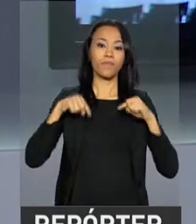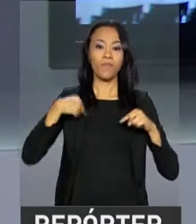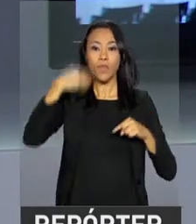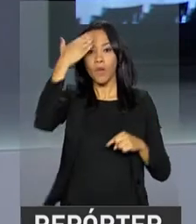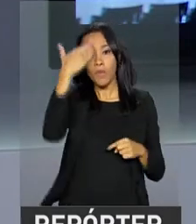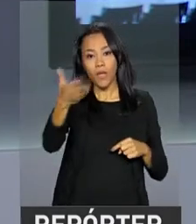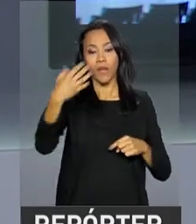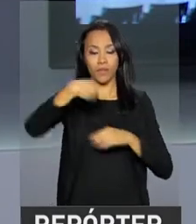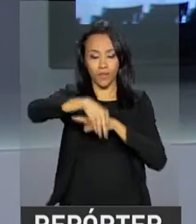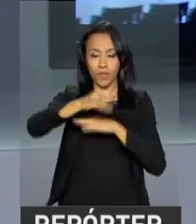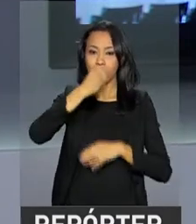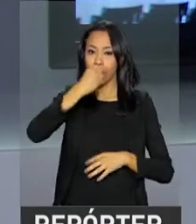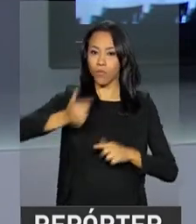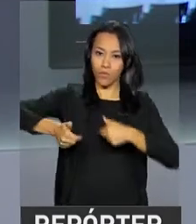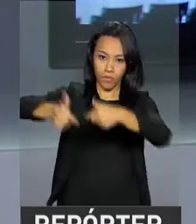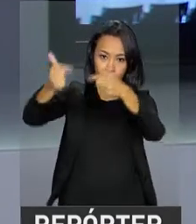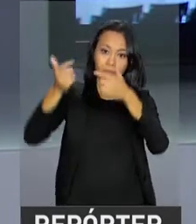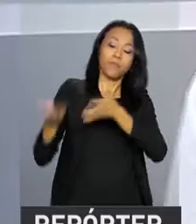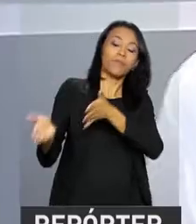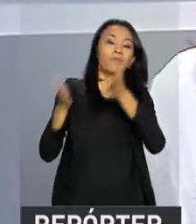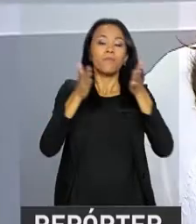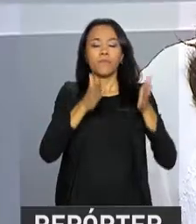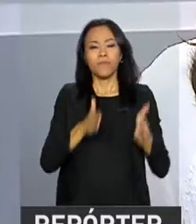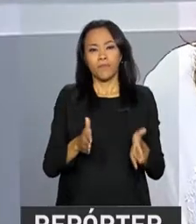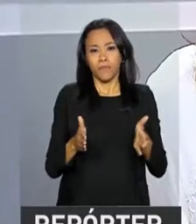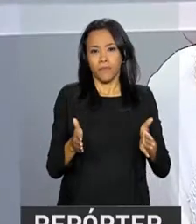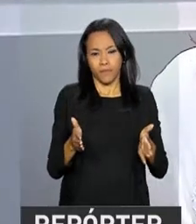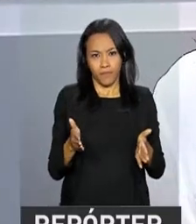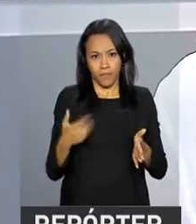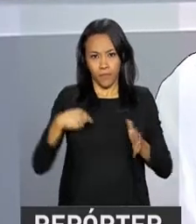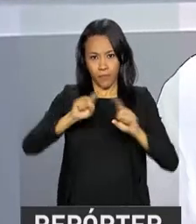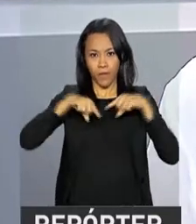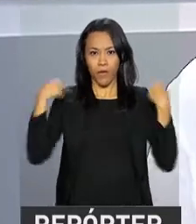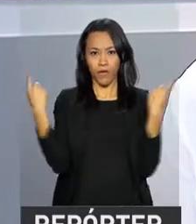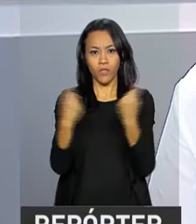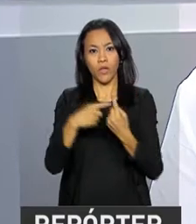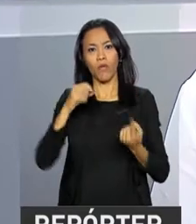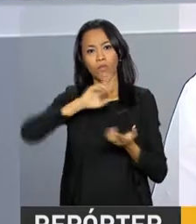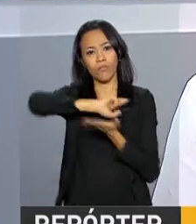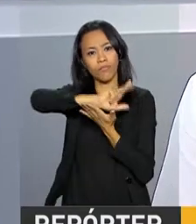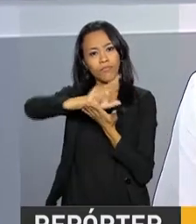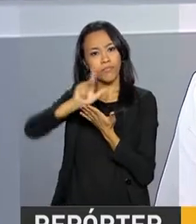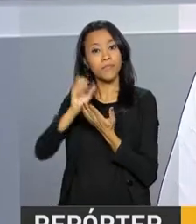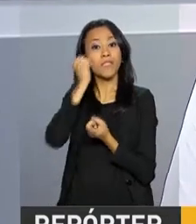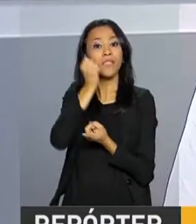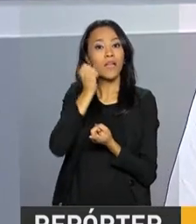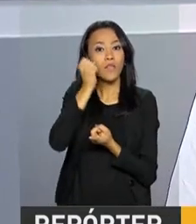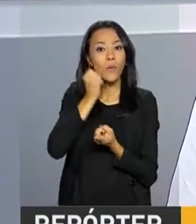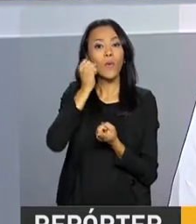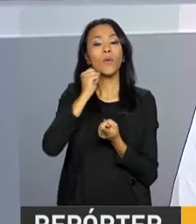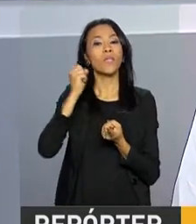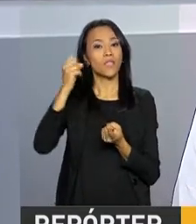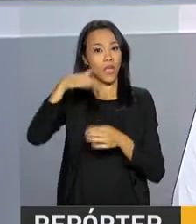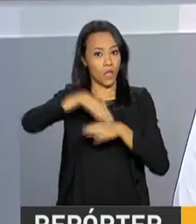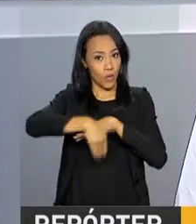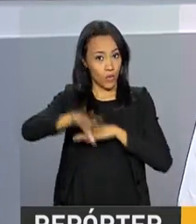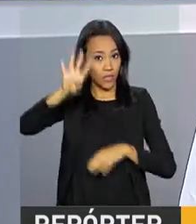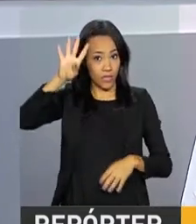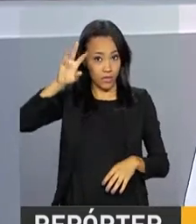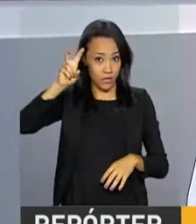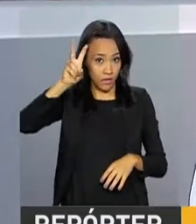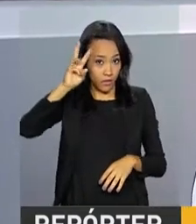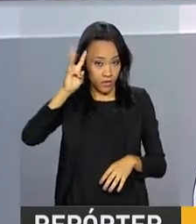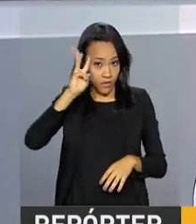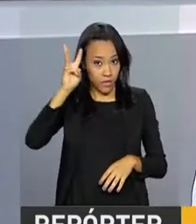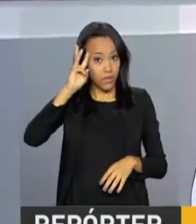pelas suas informações vão trabalho pra você em reunião com senadores na noite desta terça-feira o presidente michel temer ressaltou a necessidade